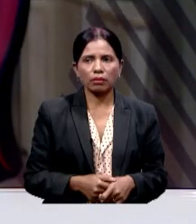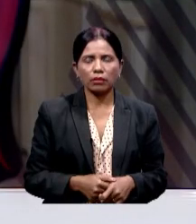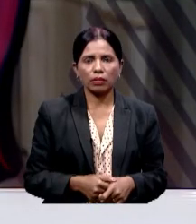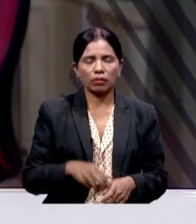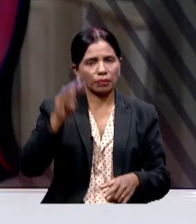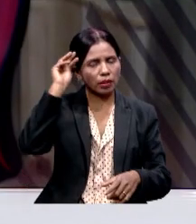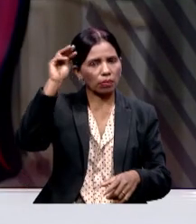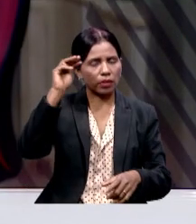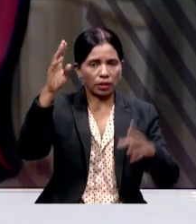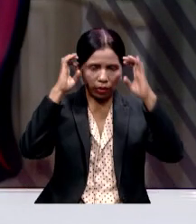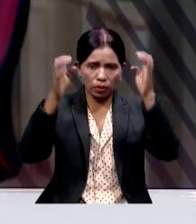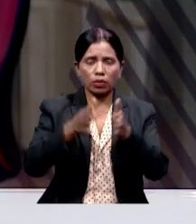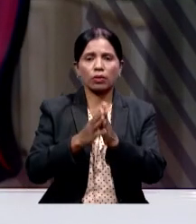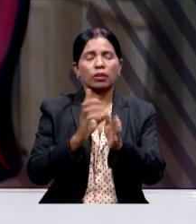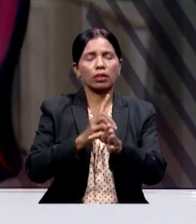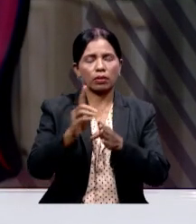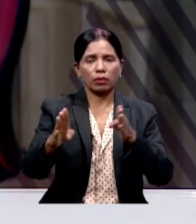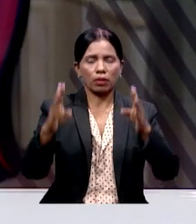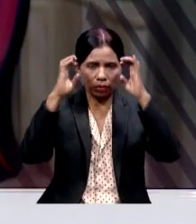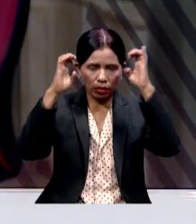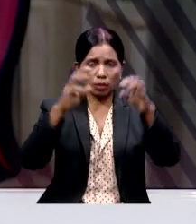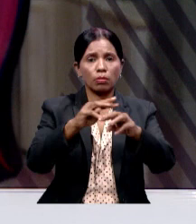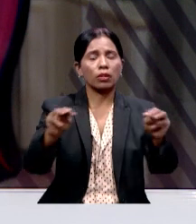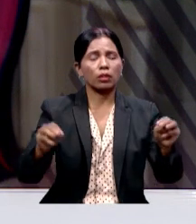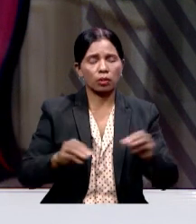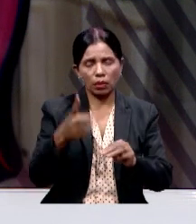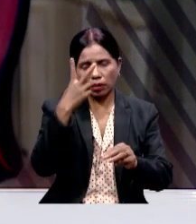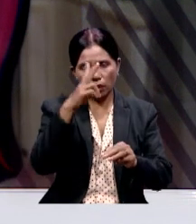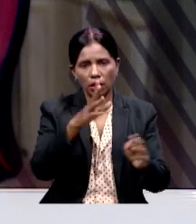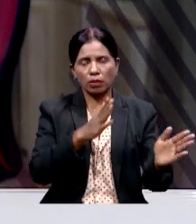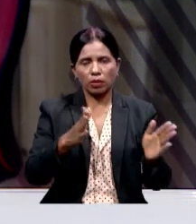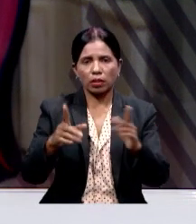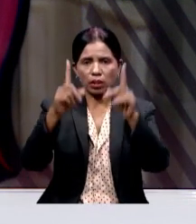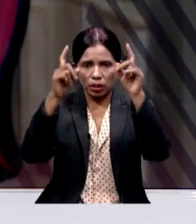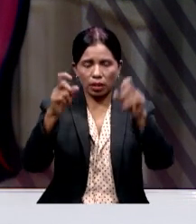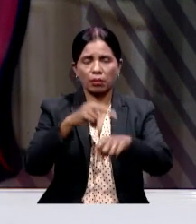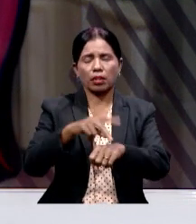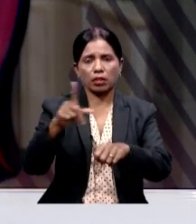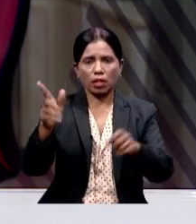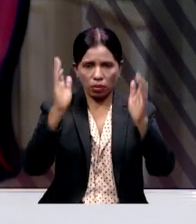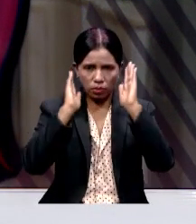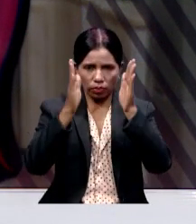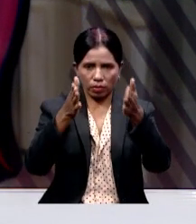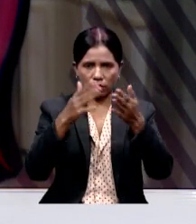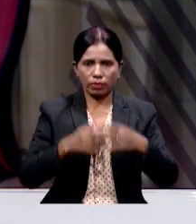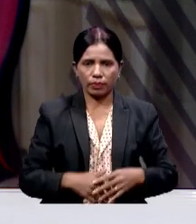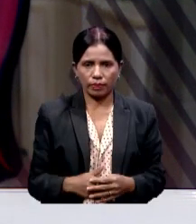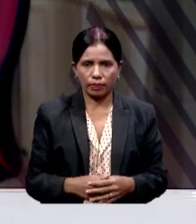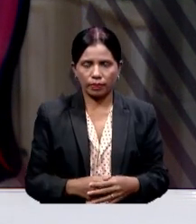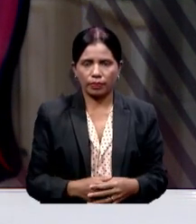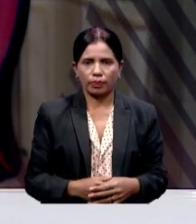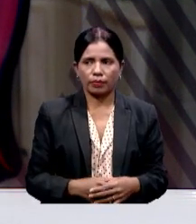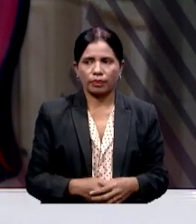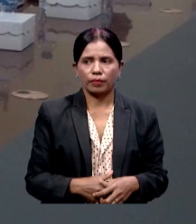Ministério da Educação, o subdiretor da Educação Municipal, monitoriza o processo de exame nacional com seriedade.